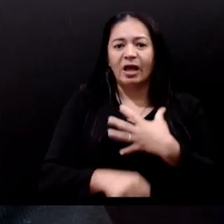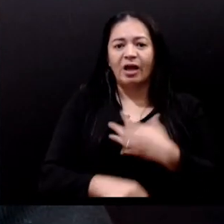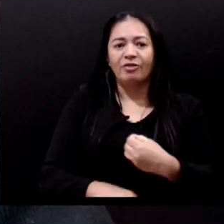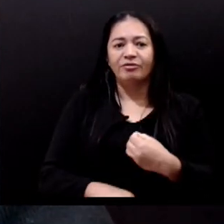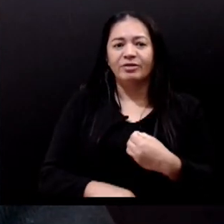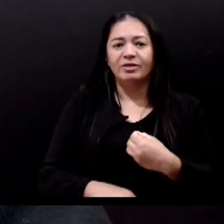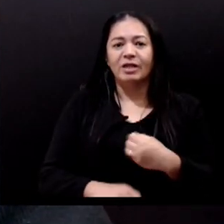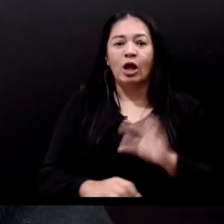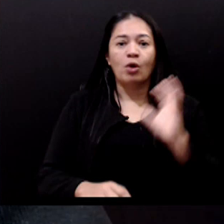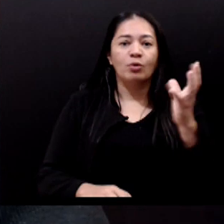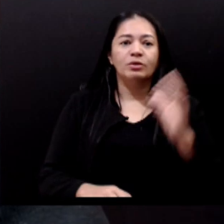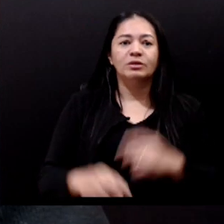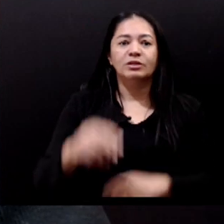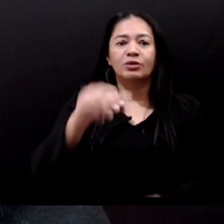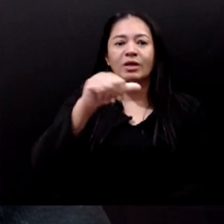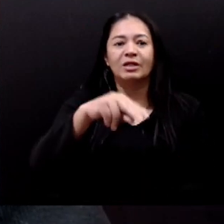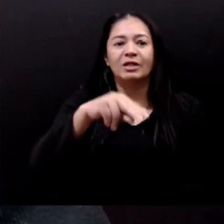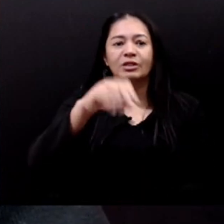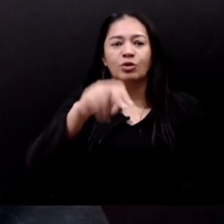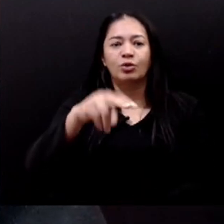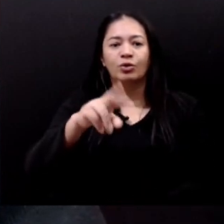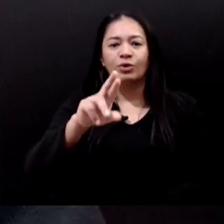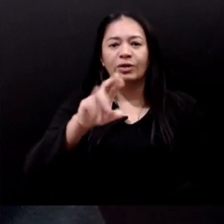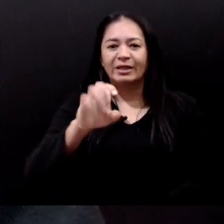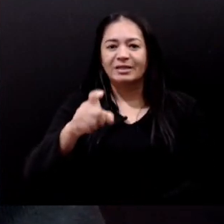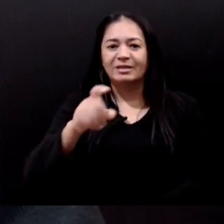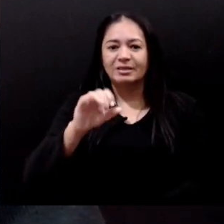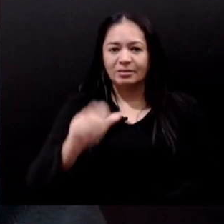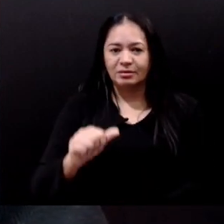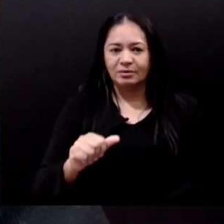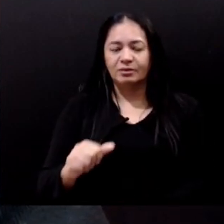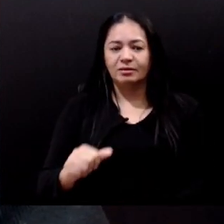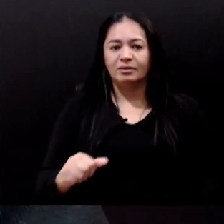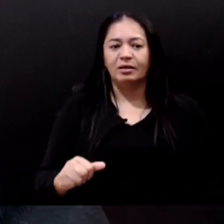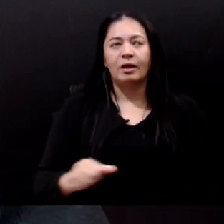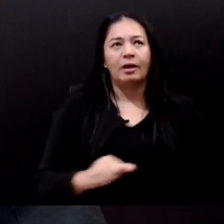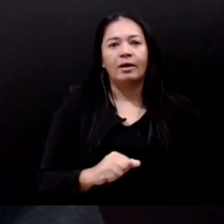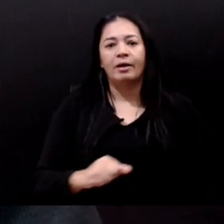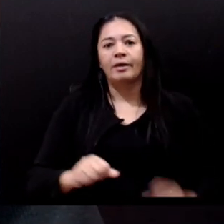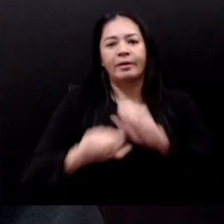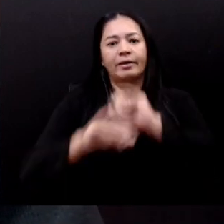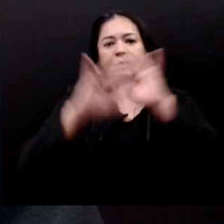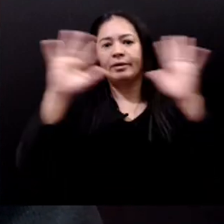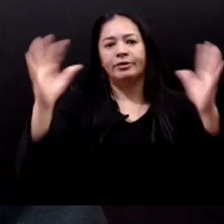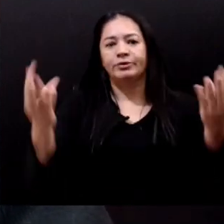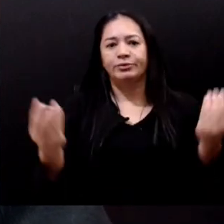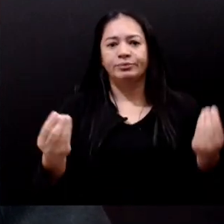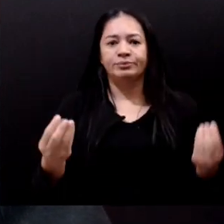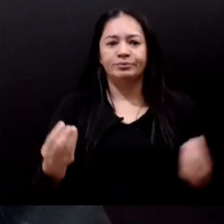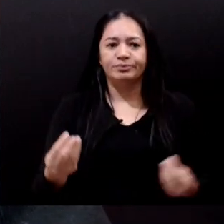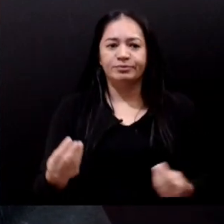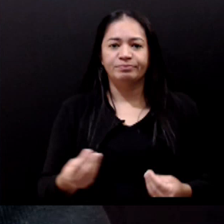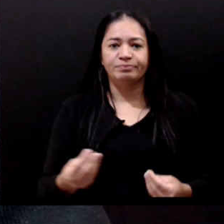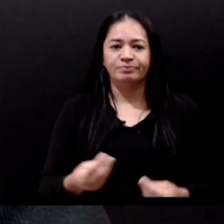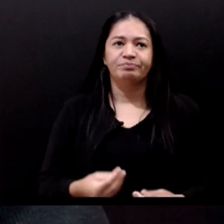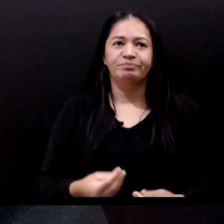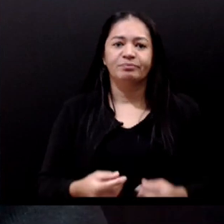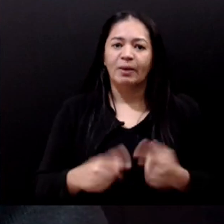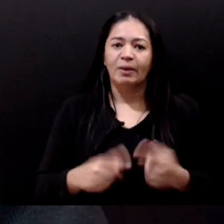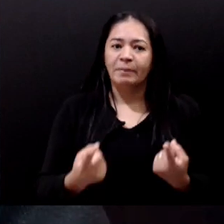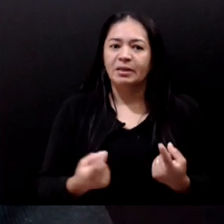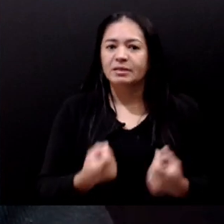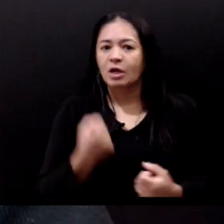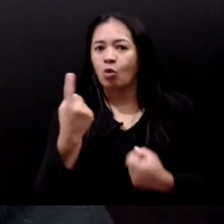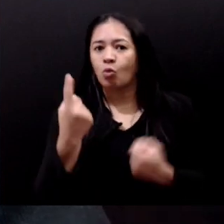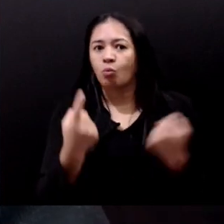No só. momento que a mãe cuida daquilo, é claro que, assim, é uma trama, né, Aham. mas muitas vezes isso está mais